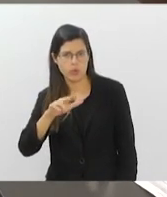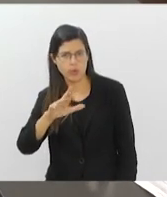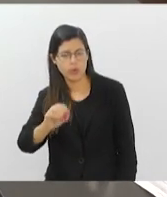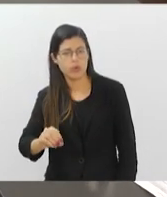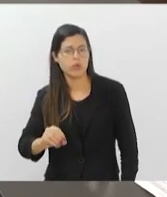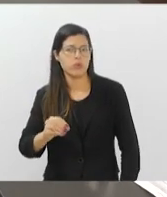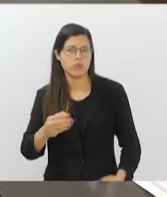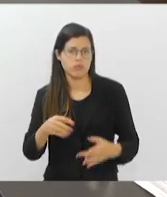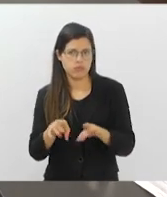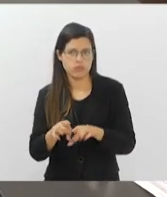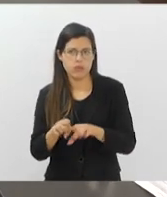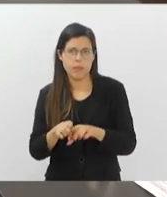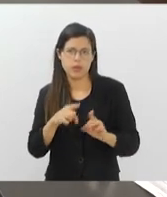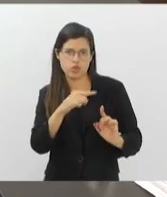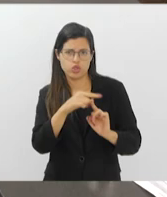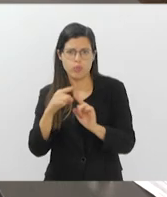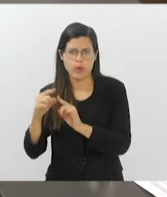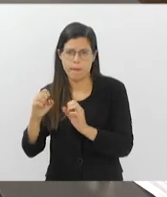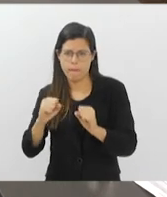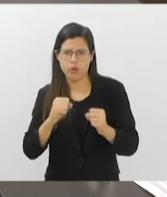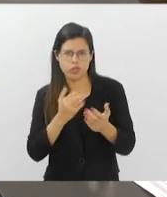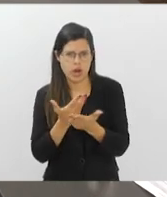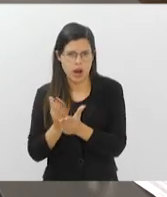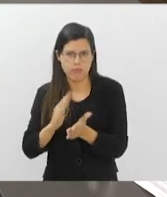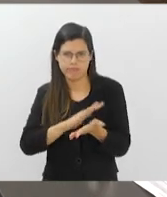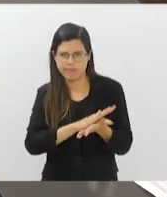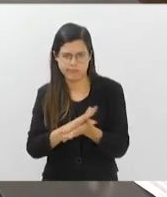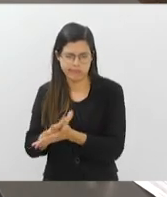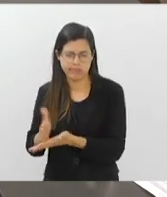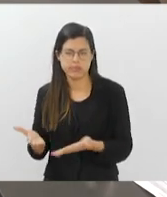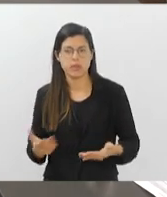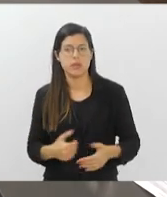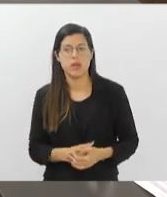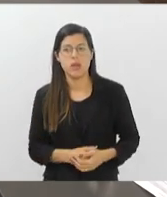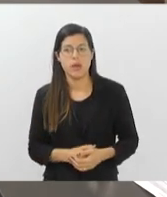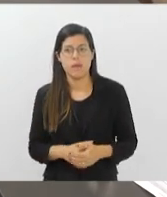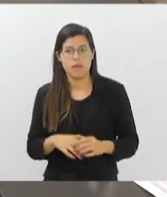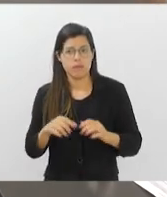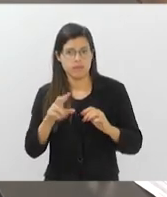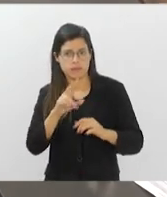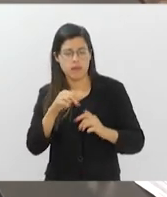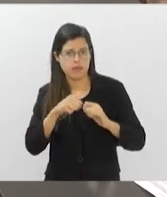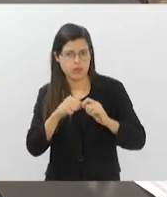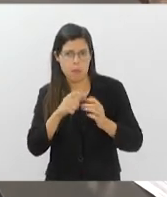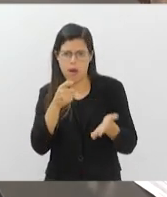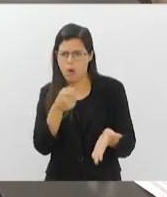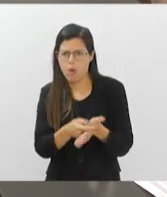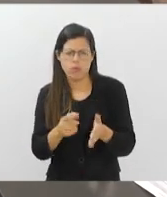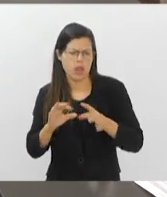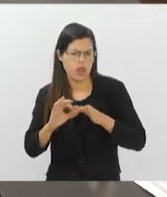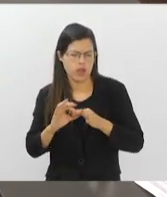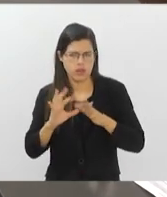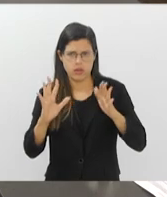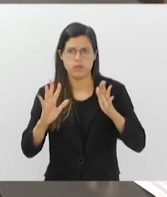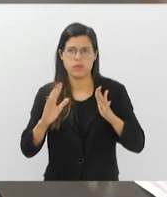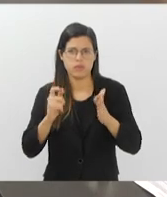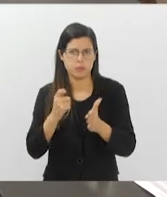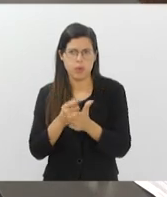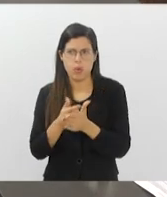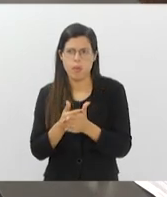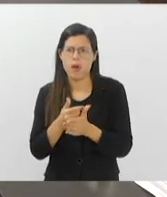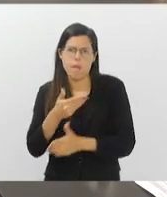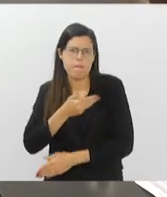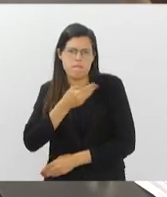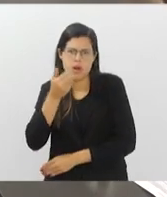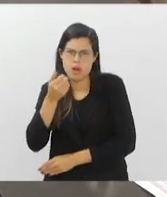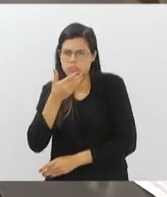entendo que é constitucional, porque quando você vai fazer uma compra, você está livre para fazer uma compra. O que é melhor para as